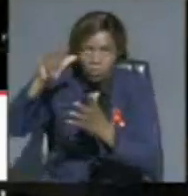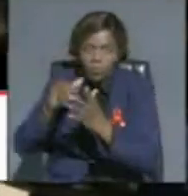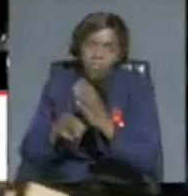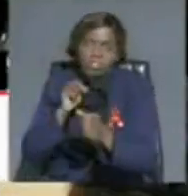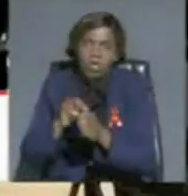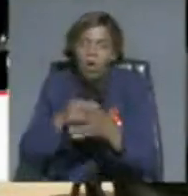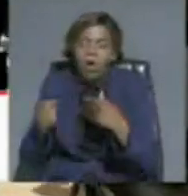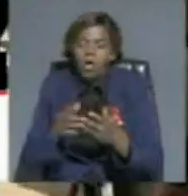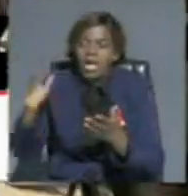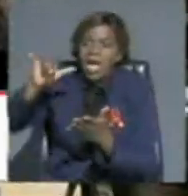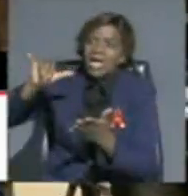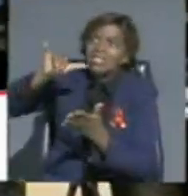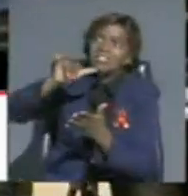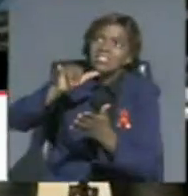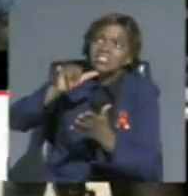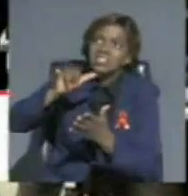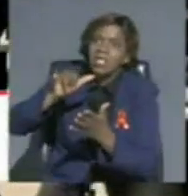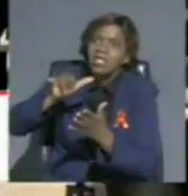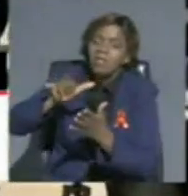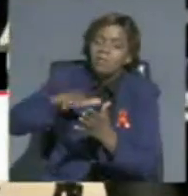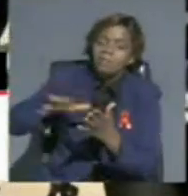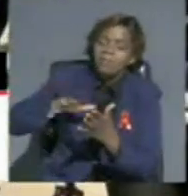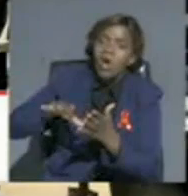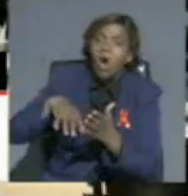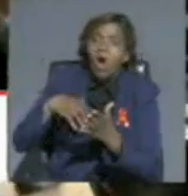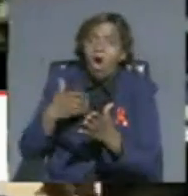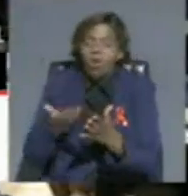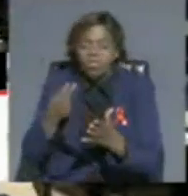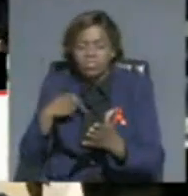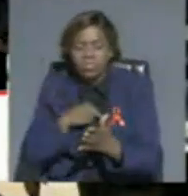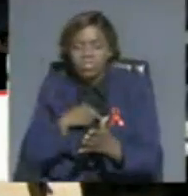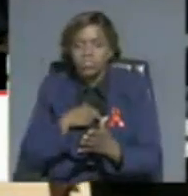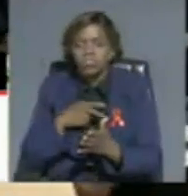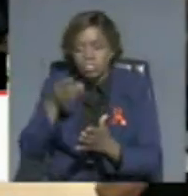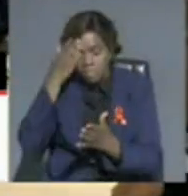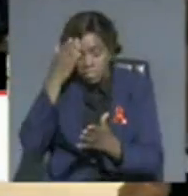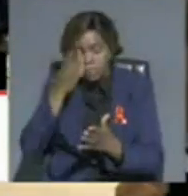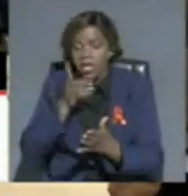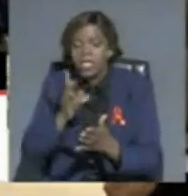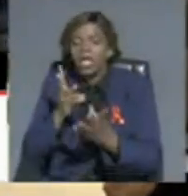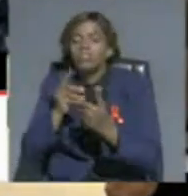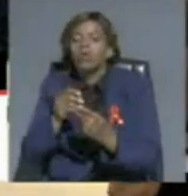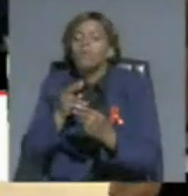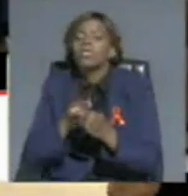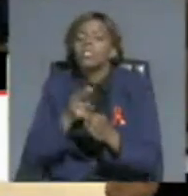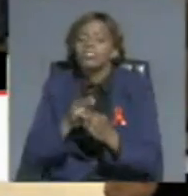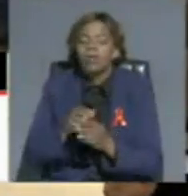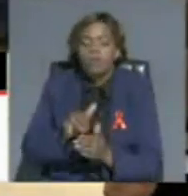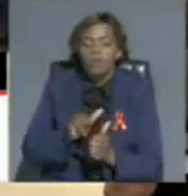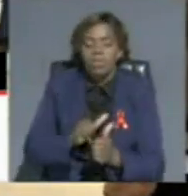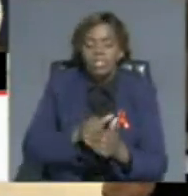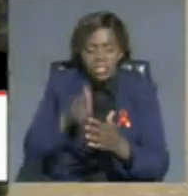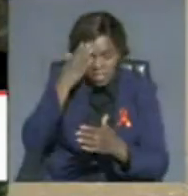Qualquer aeronave ou meios inimigos ou nosso que circulam no espaço aéreo nacional, nós fizemos esses asseguramentos, acompanhamento e tiramos